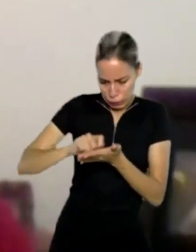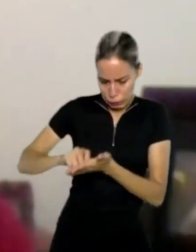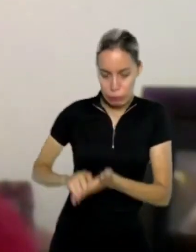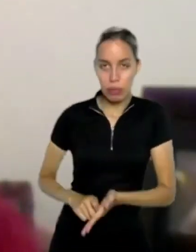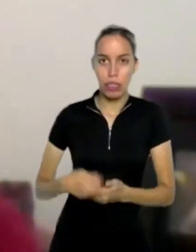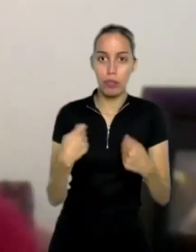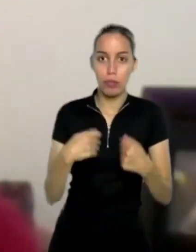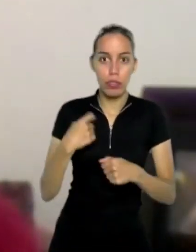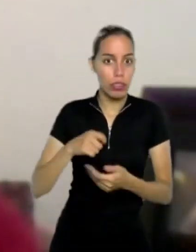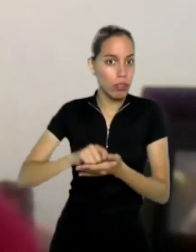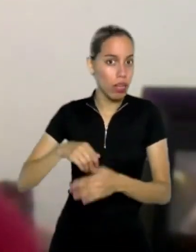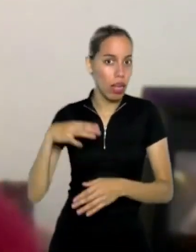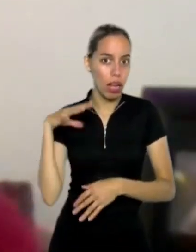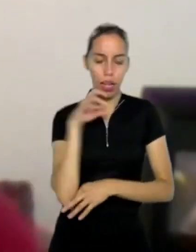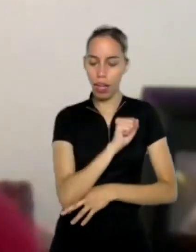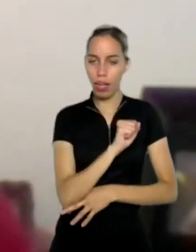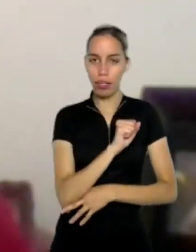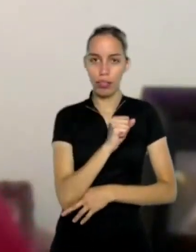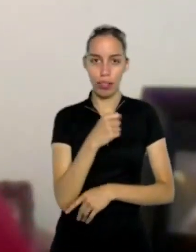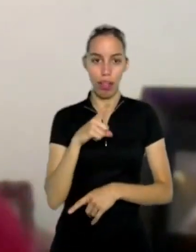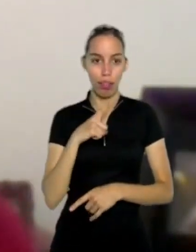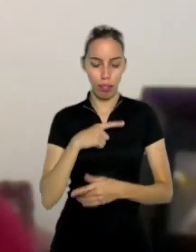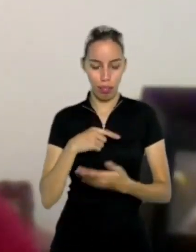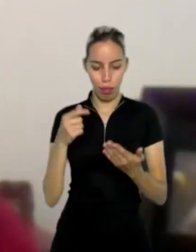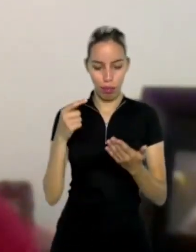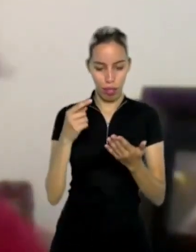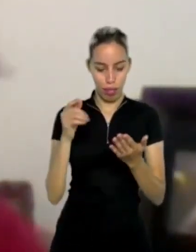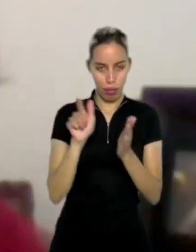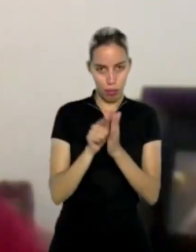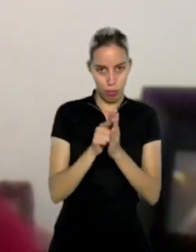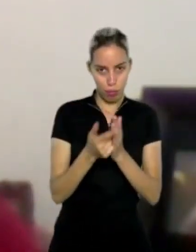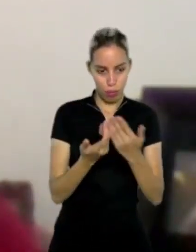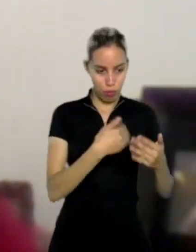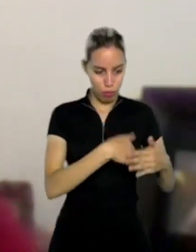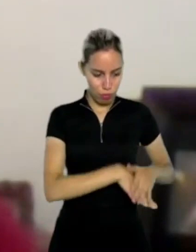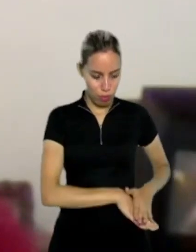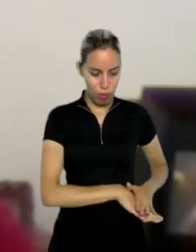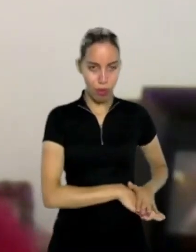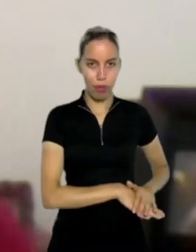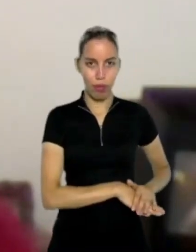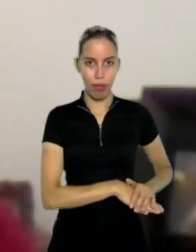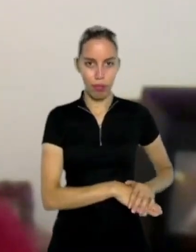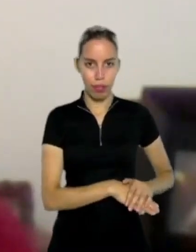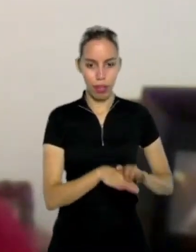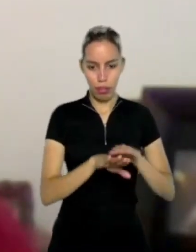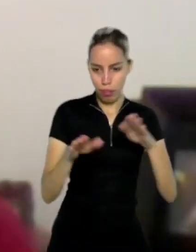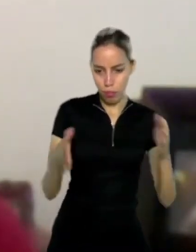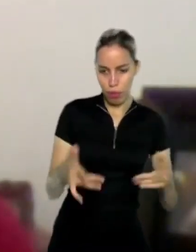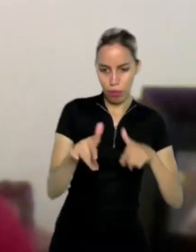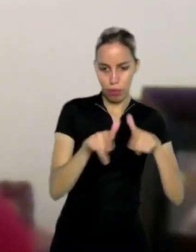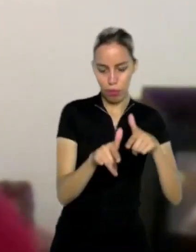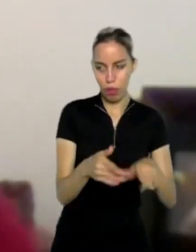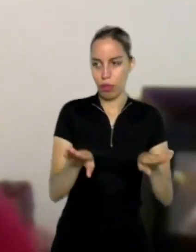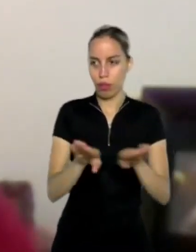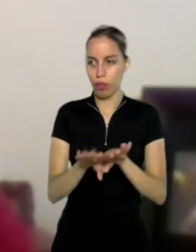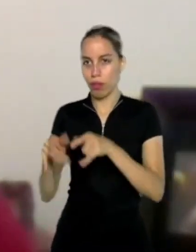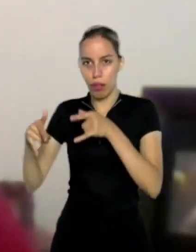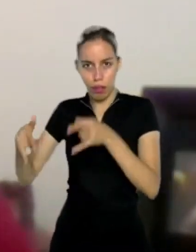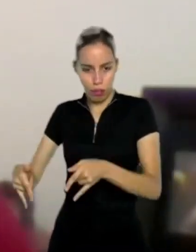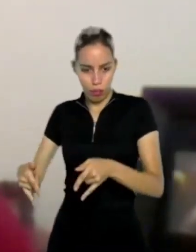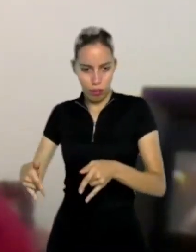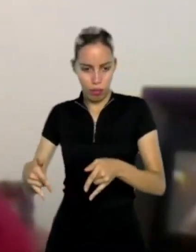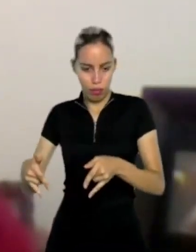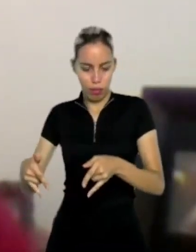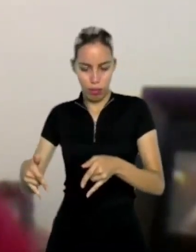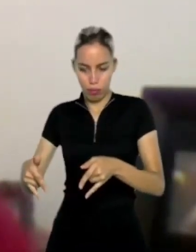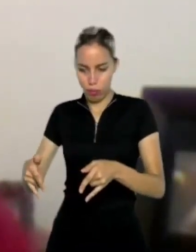e tudo. Eu tenho bloquinho de anotação do lado do computador, da mesa de trabalho, do lado da cama, bloco de